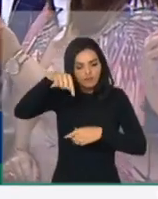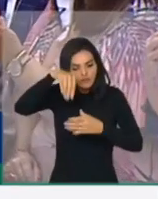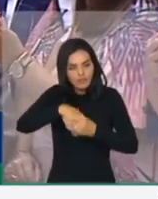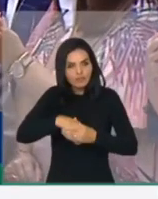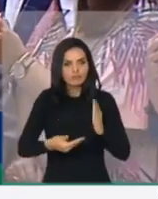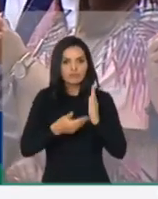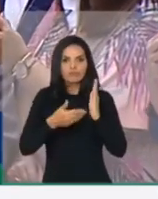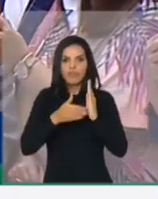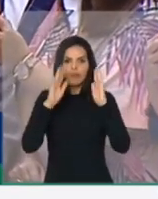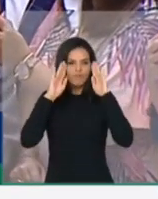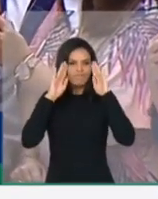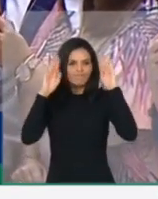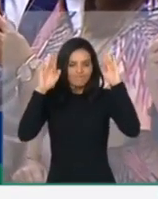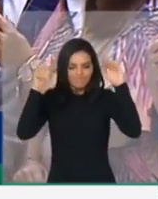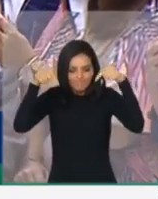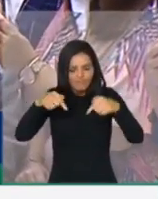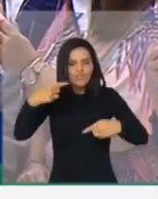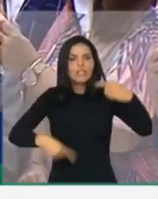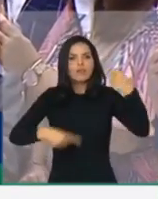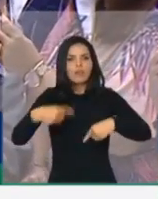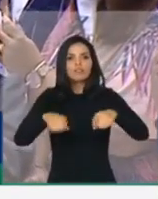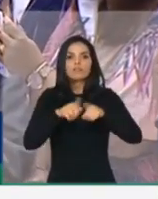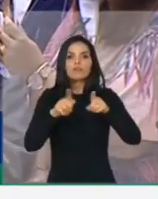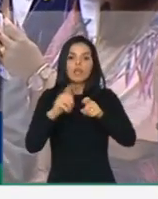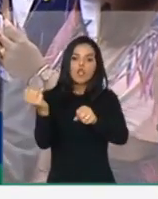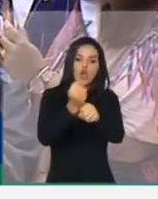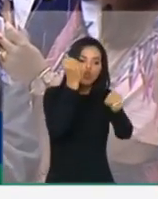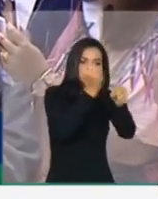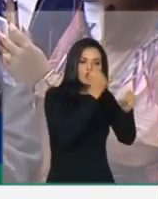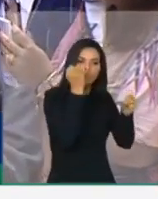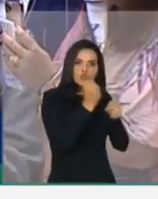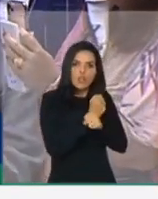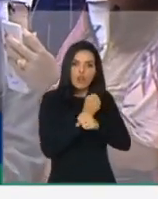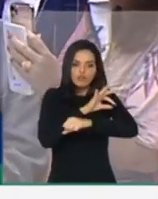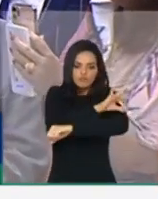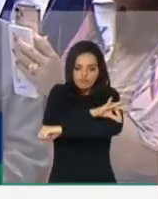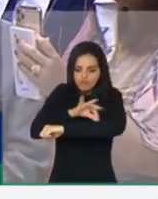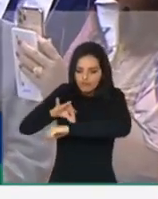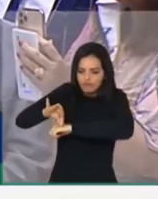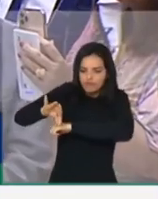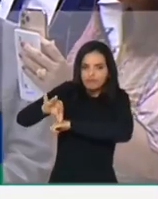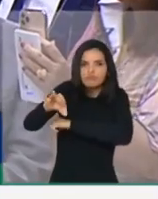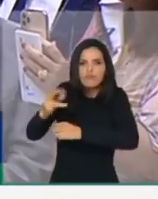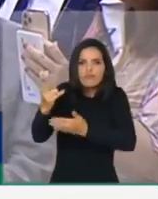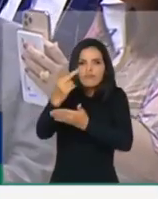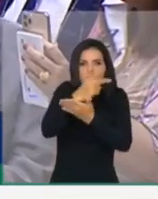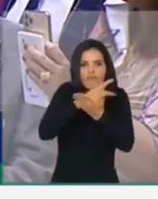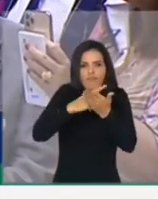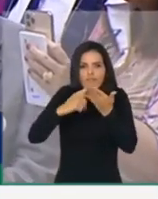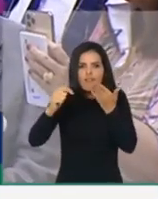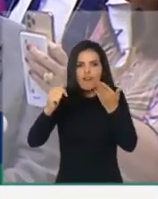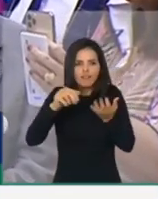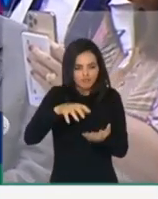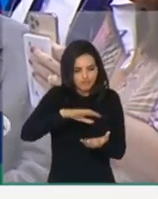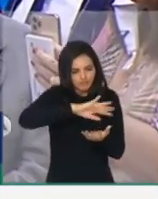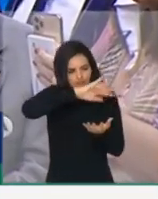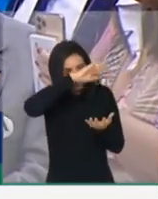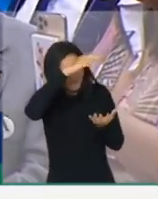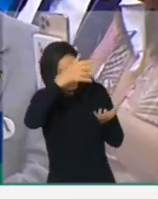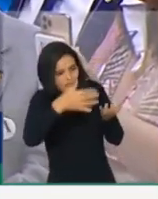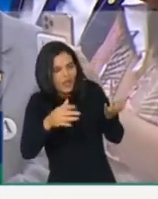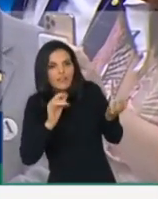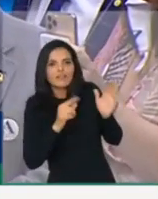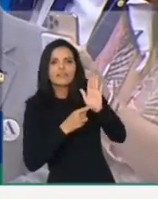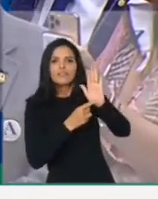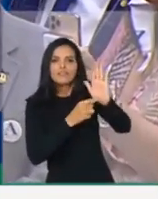também uma construção física e seus elementos arquitetônicos são cheios de significados e simbolismos.